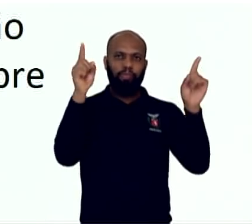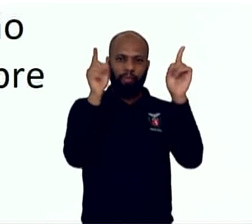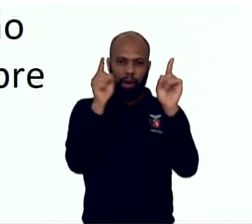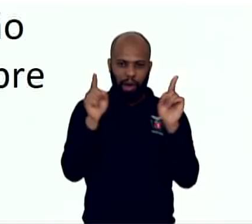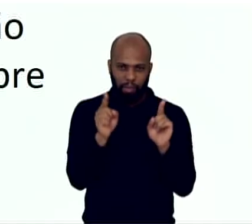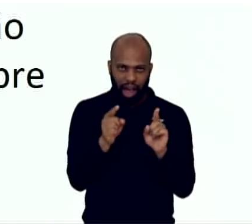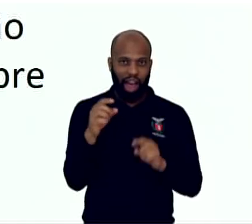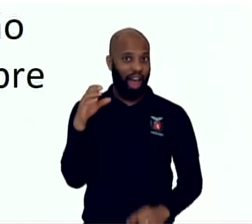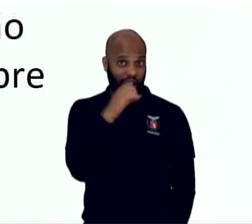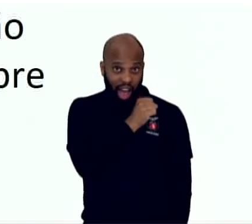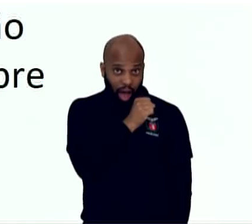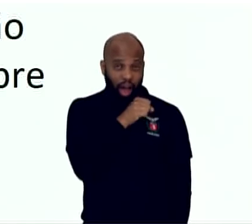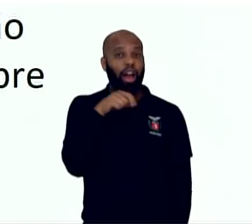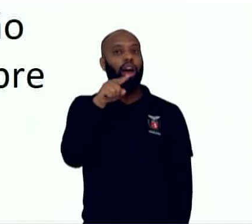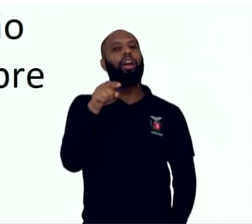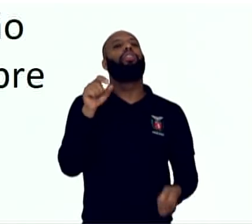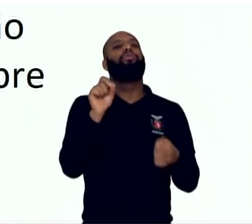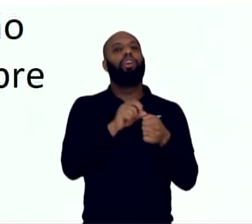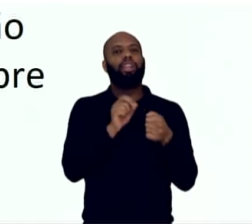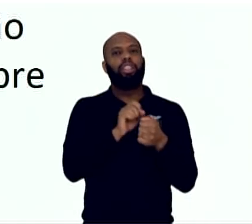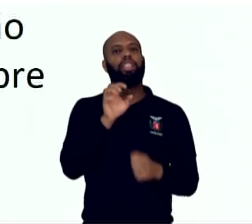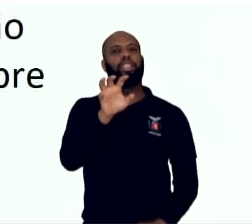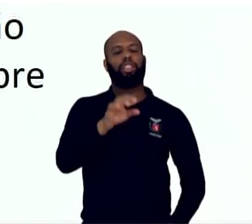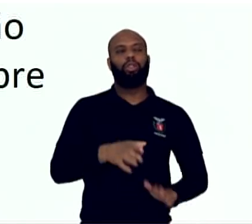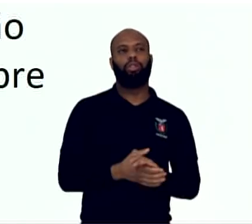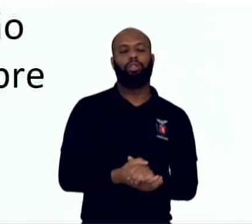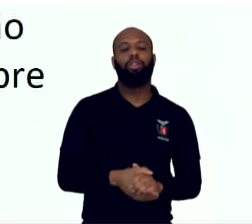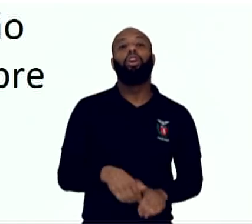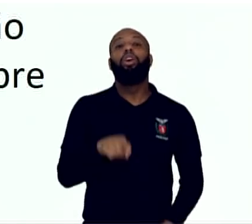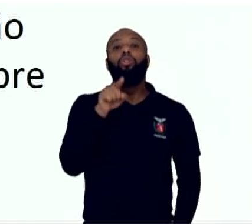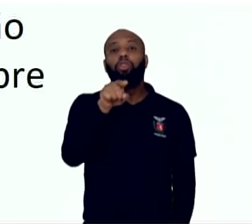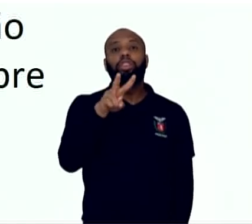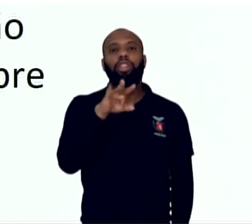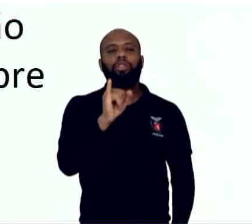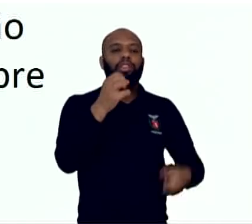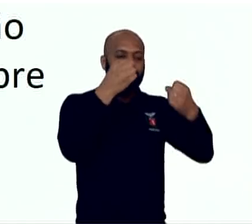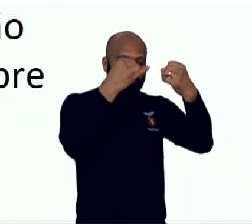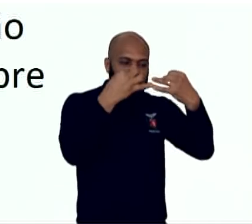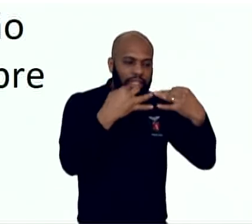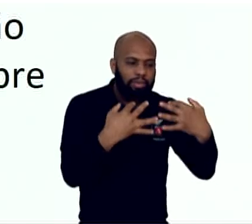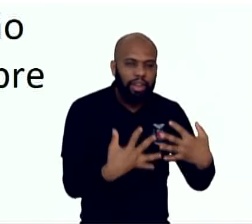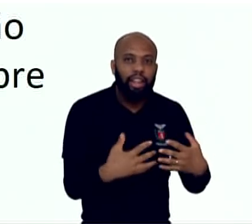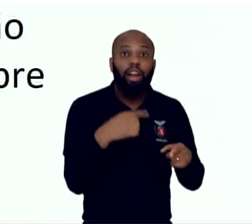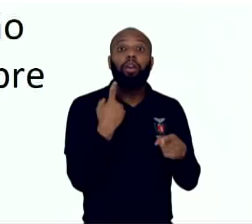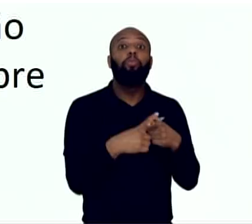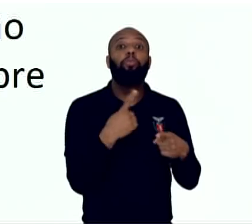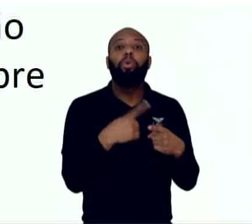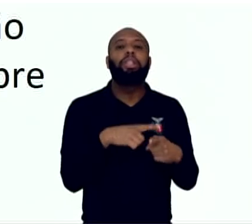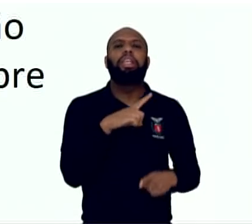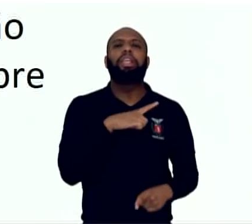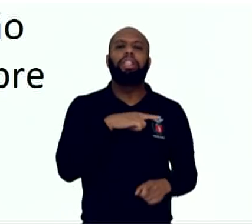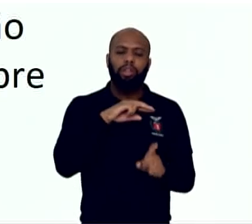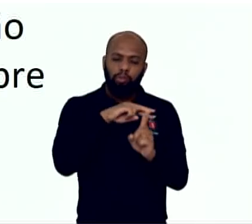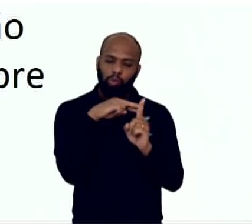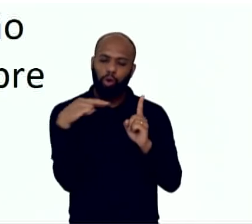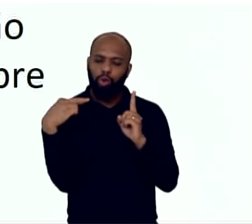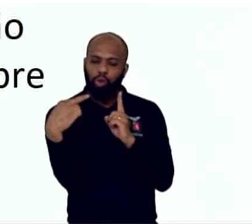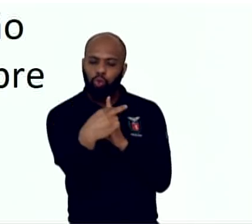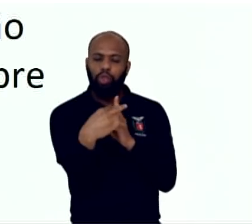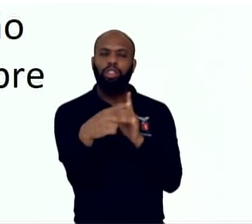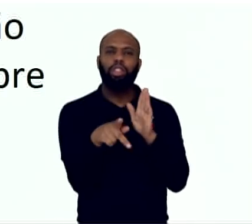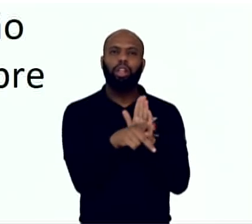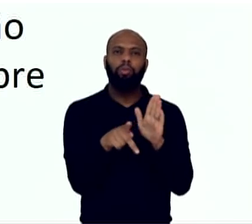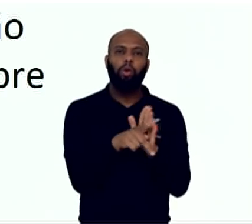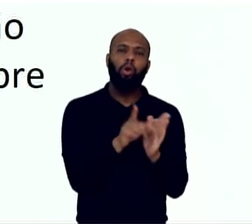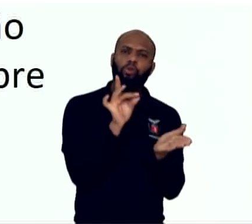Então, vocês vão fazer esse exercício. Vocês vão explicar por que, do ponto de vista